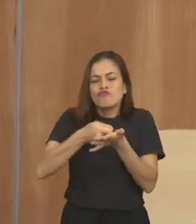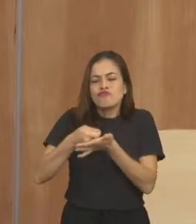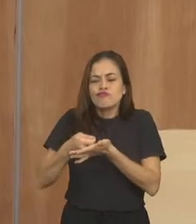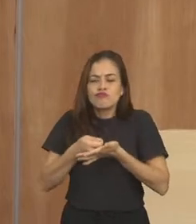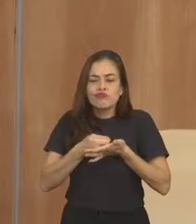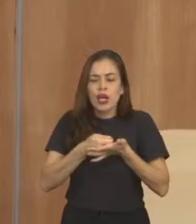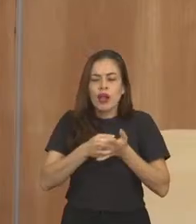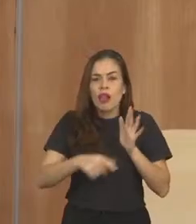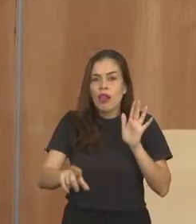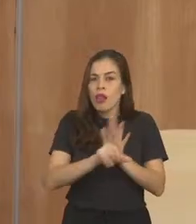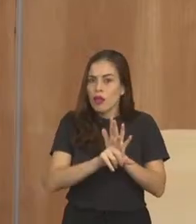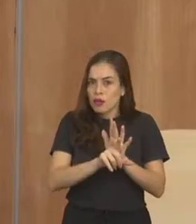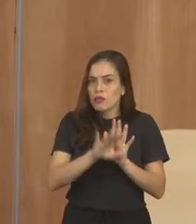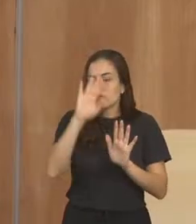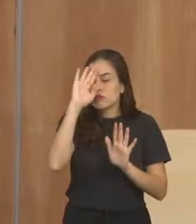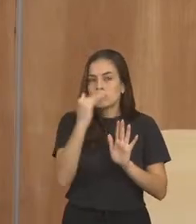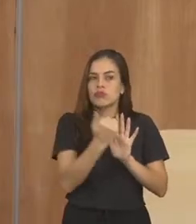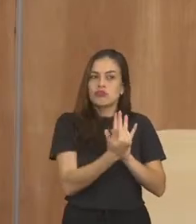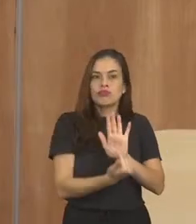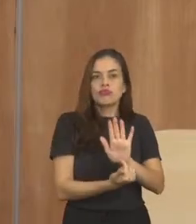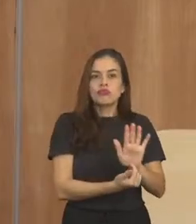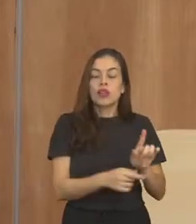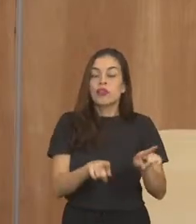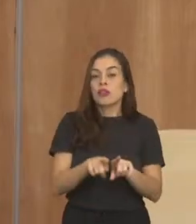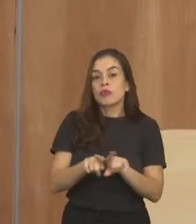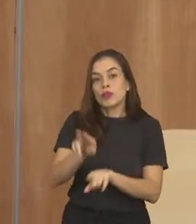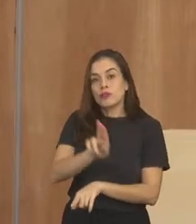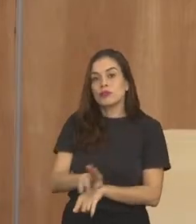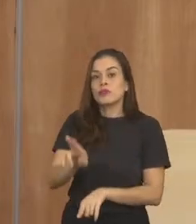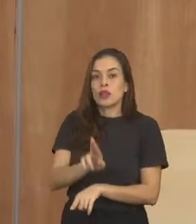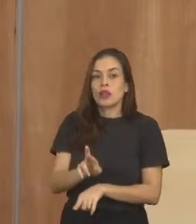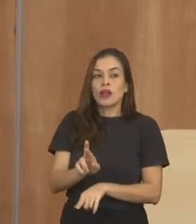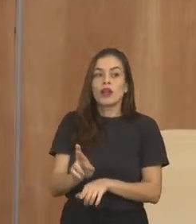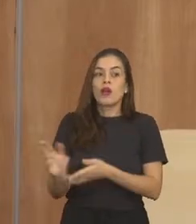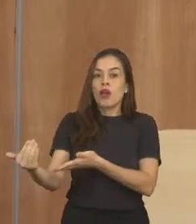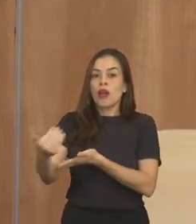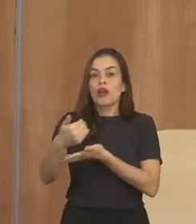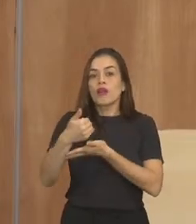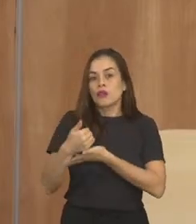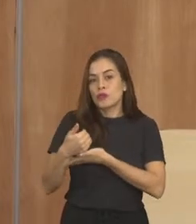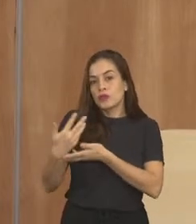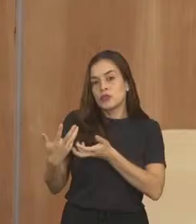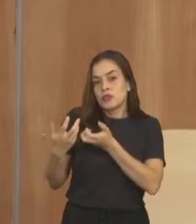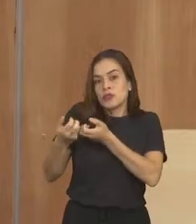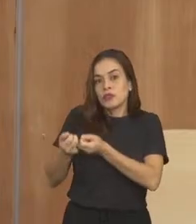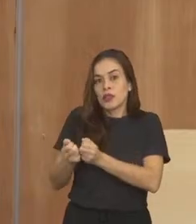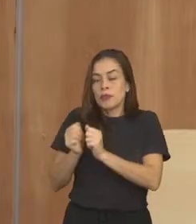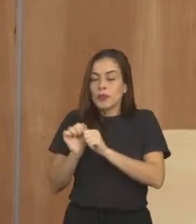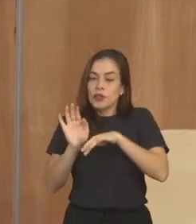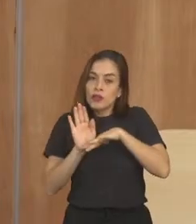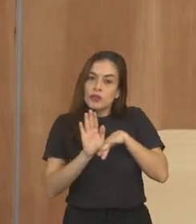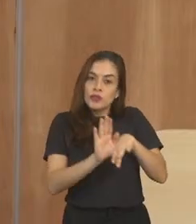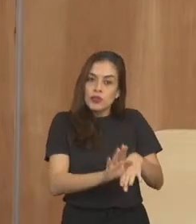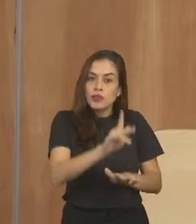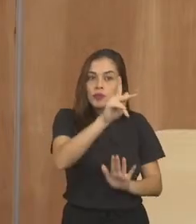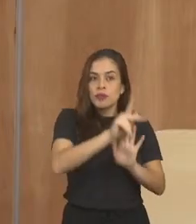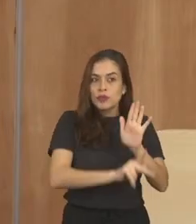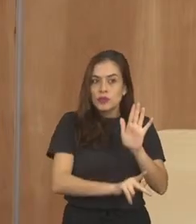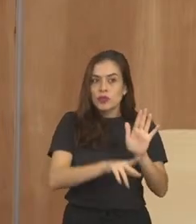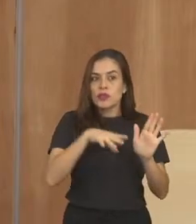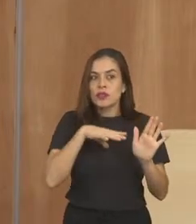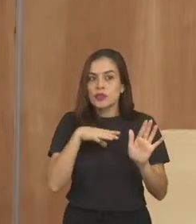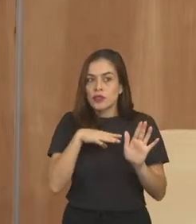legais, mas também usar esses recursos que você recebe para poder ajudar em projetos para a cidade,